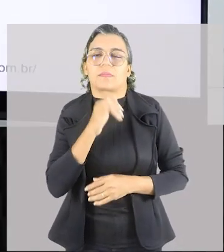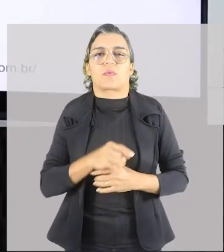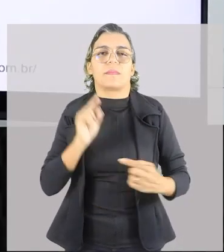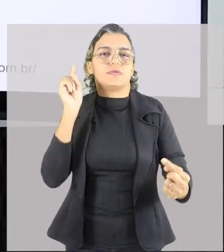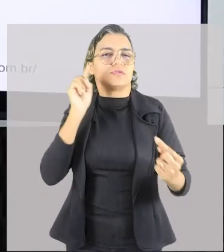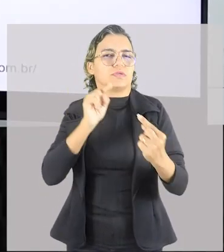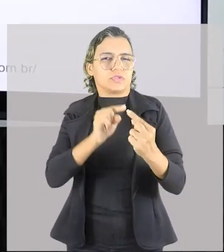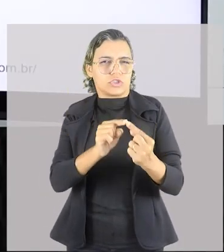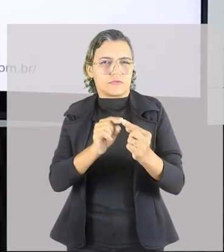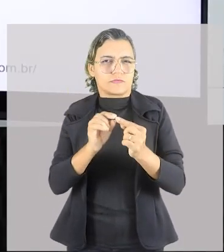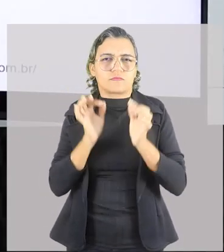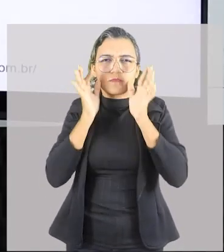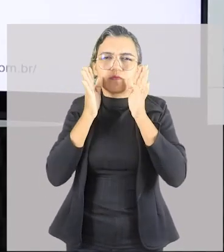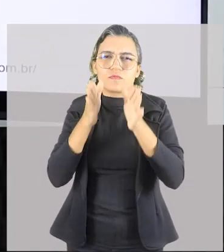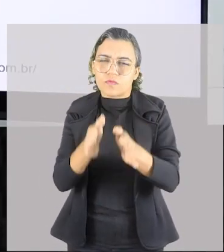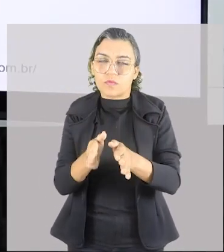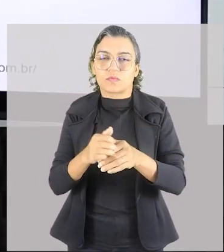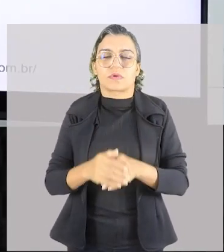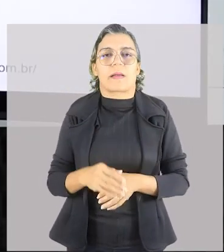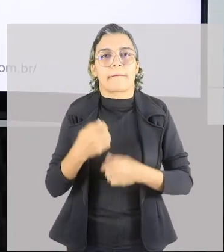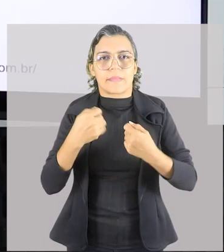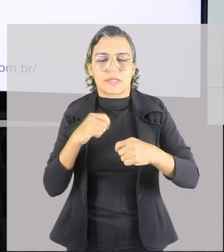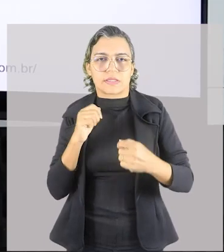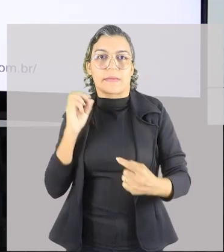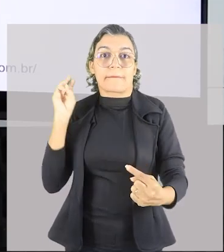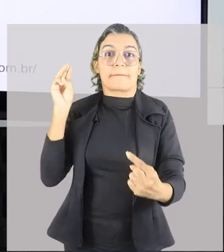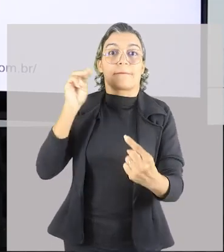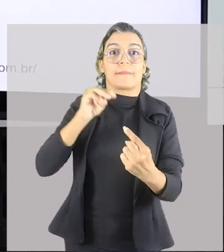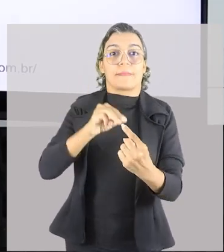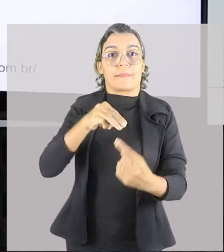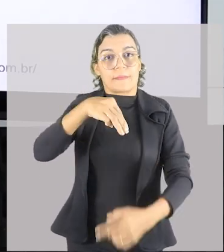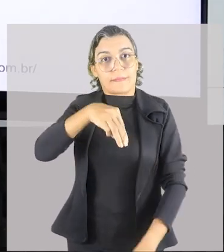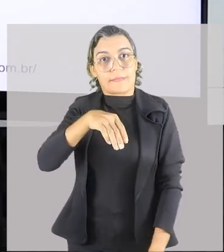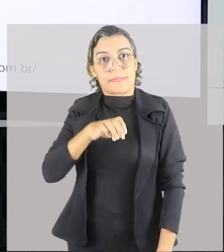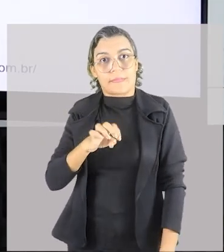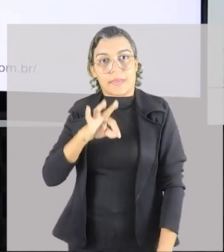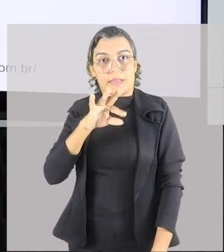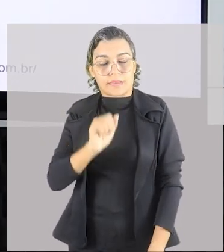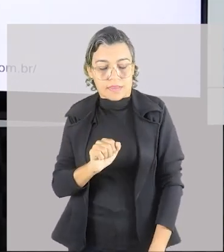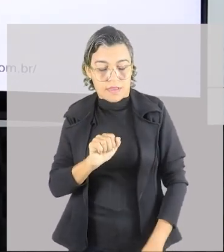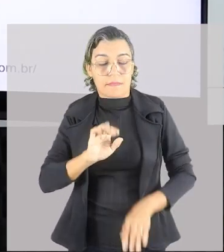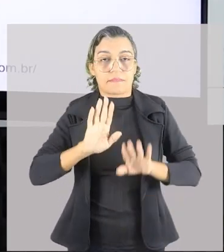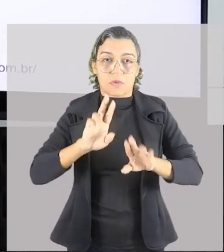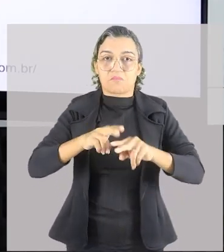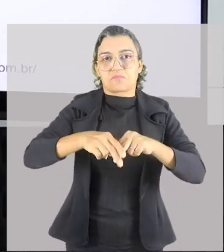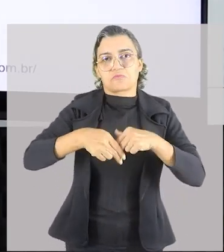Eles querem chegar a uma meta e para isso, às vezes, eles